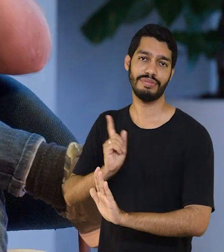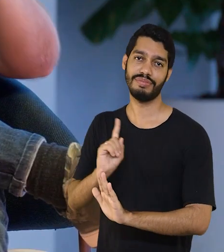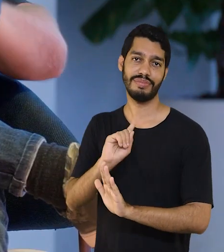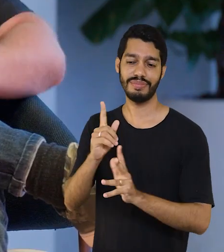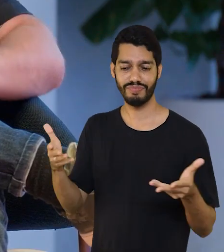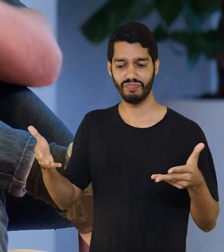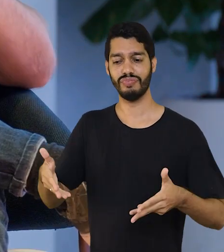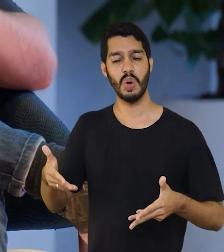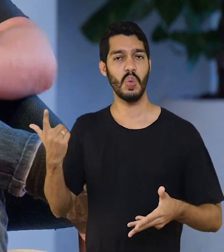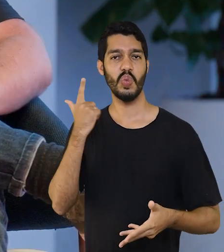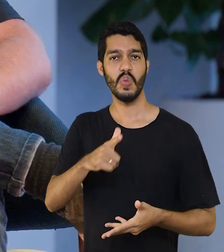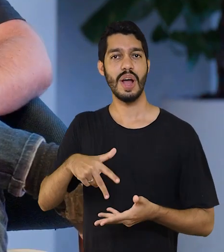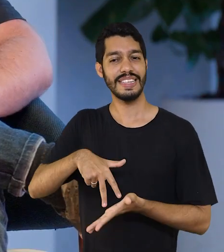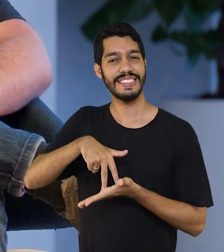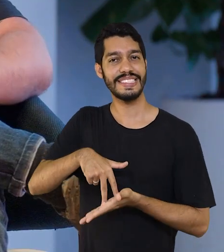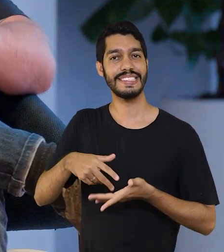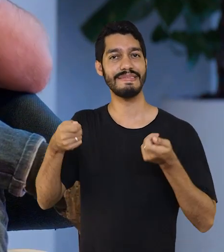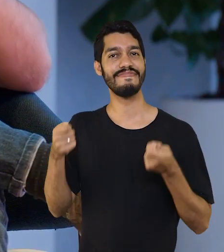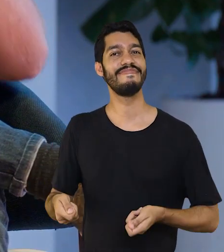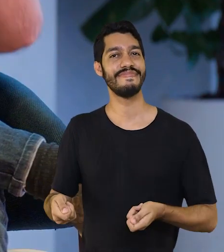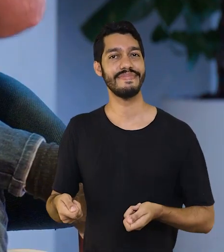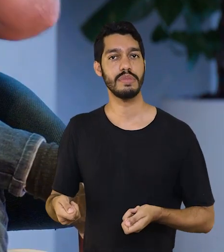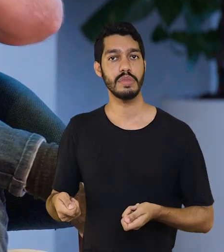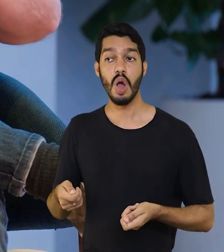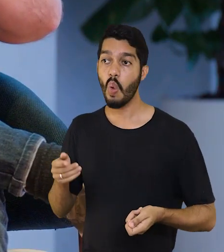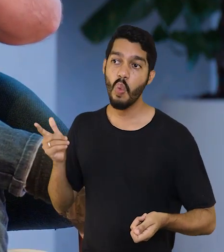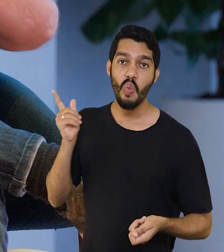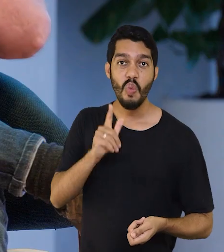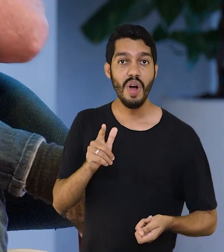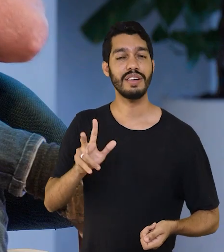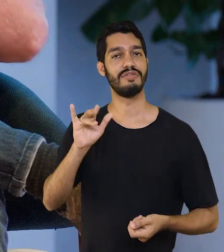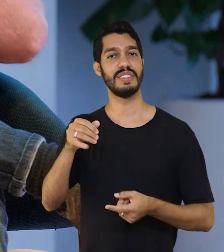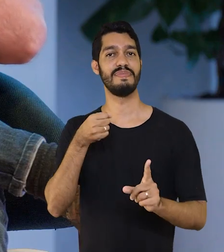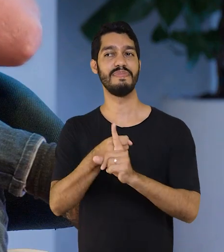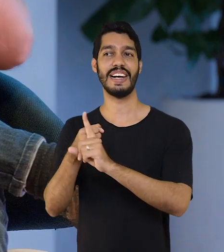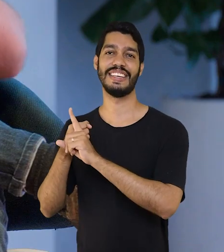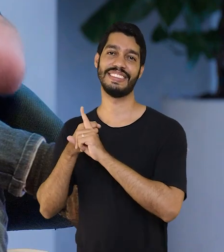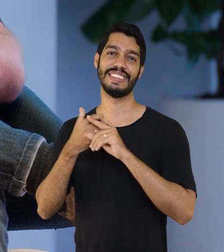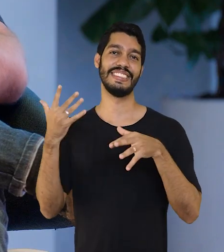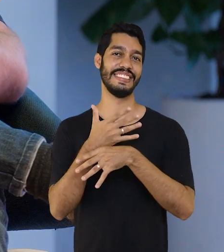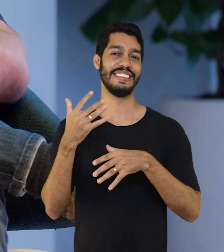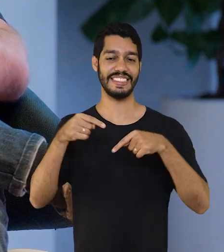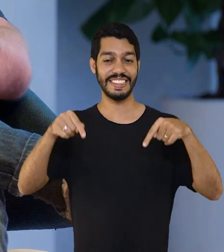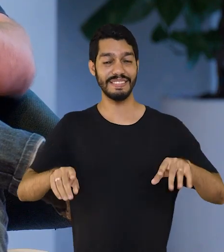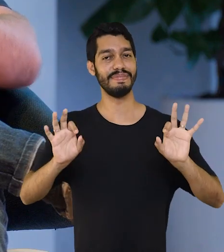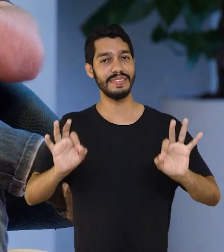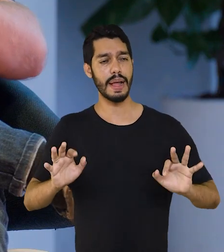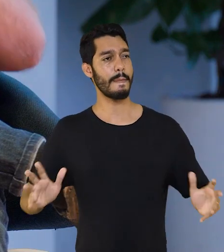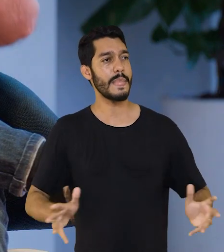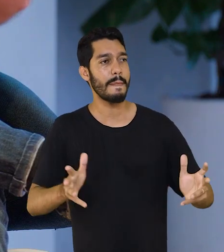lugar muito, muito específico, e a gente sabe que chegando lá a gente vai poder gerar um impacto muito grande na nossa